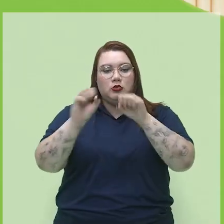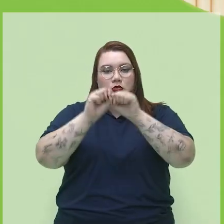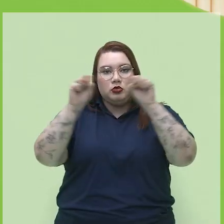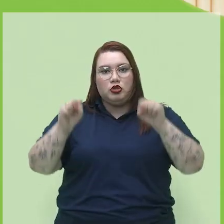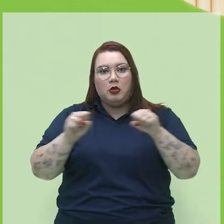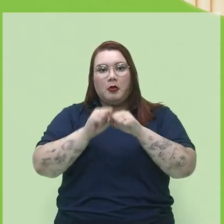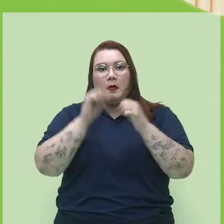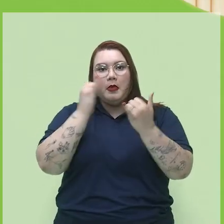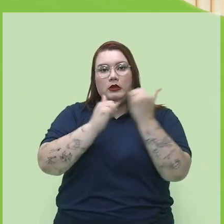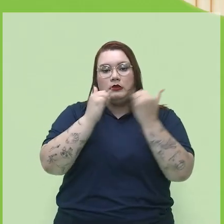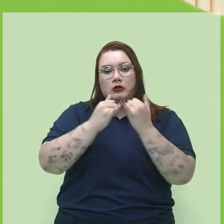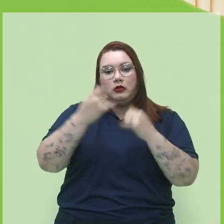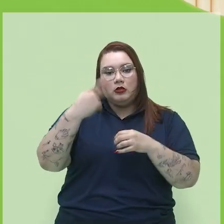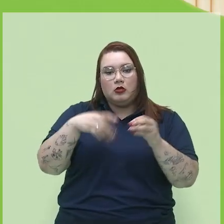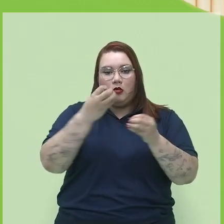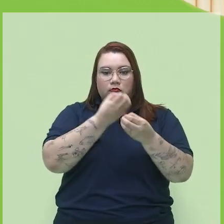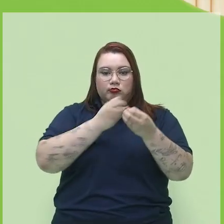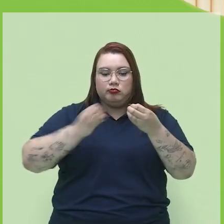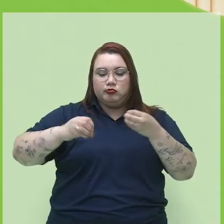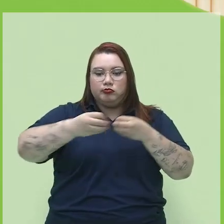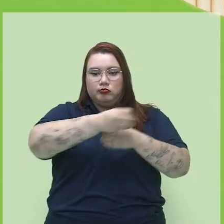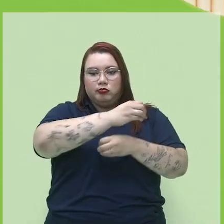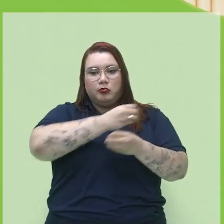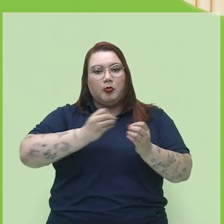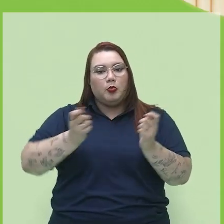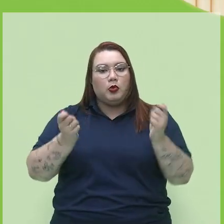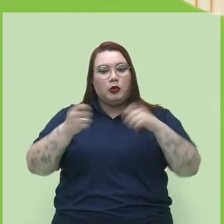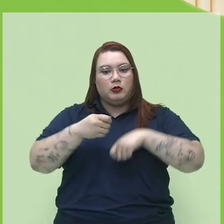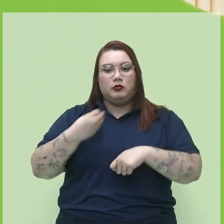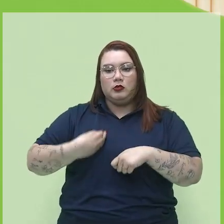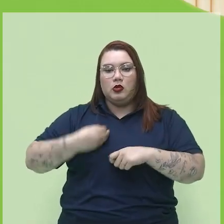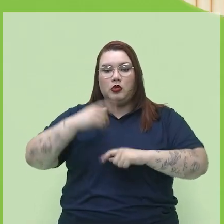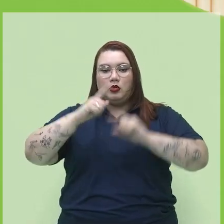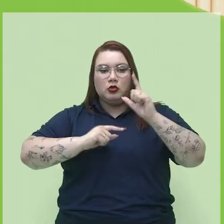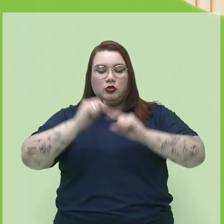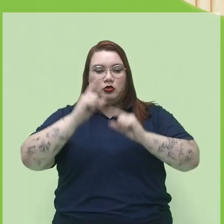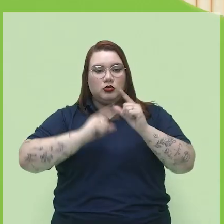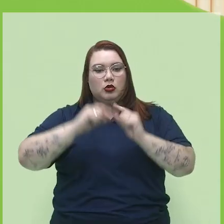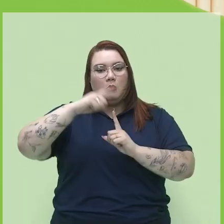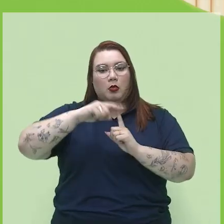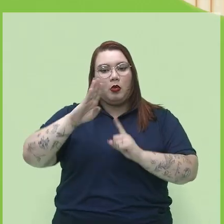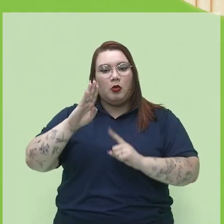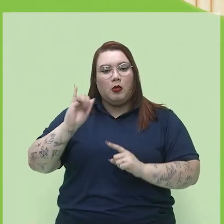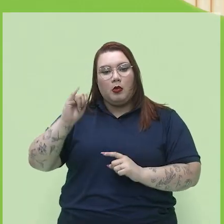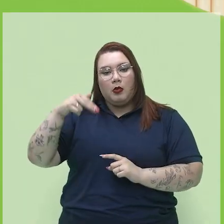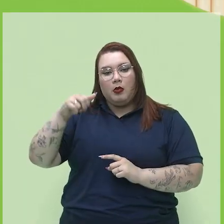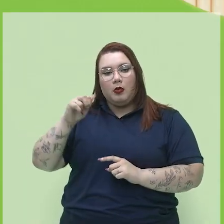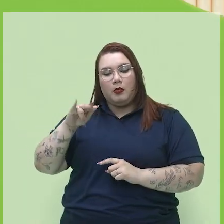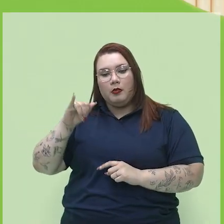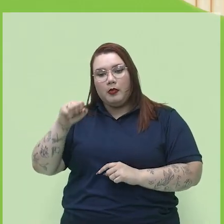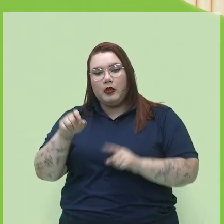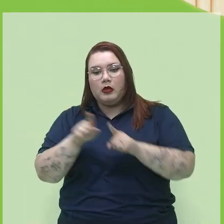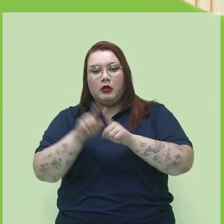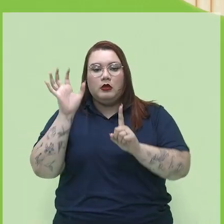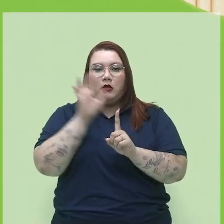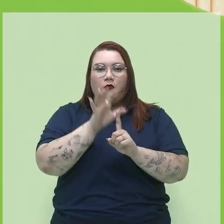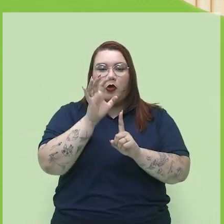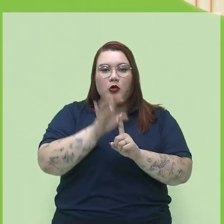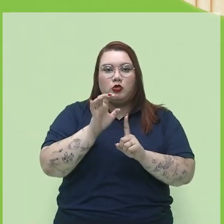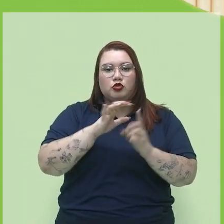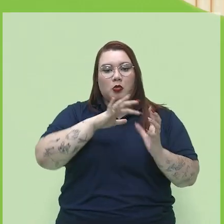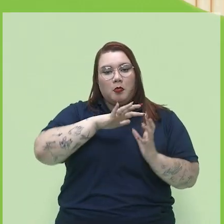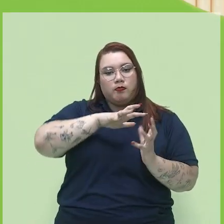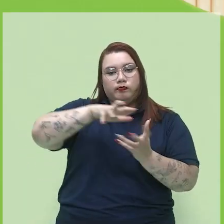que seja parecida com a nossa, né? Planetas em zona habitável de estrelas binárias, né? A influência